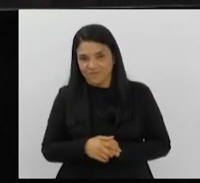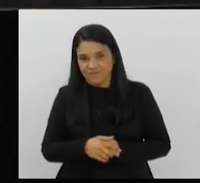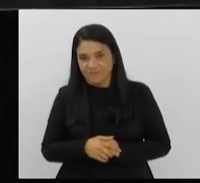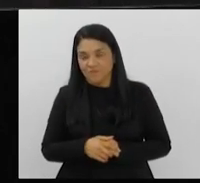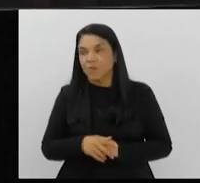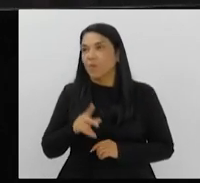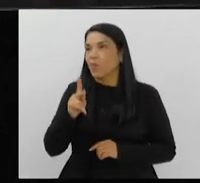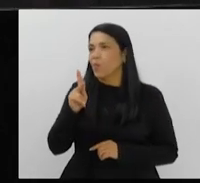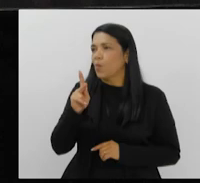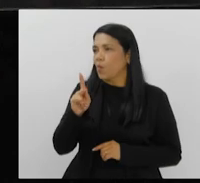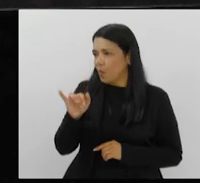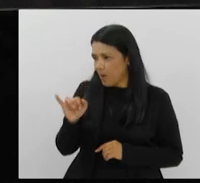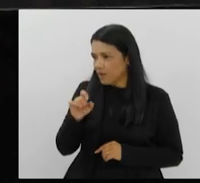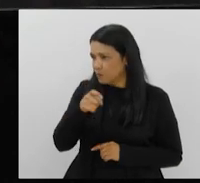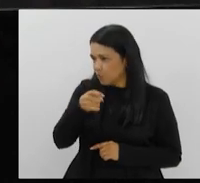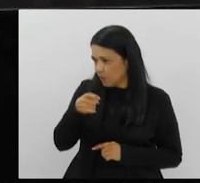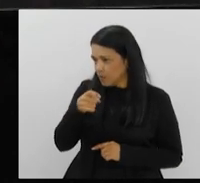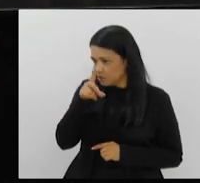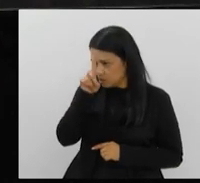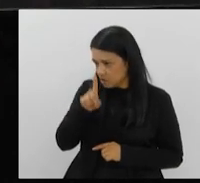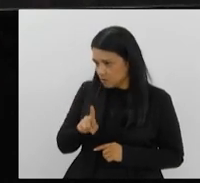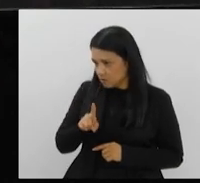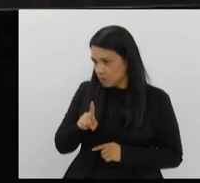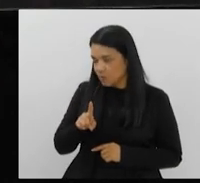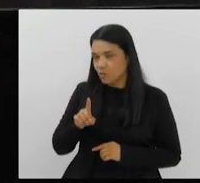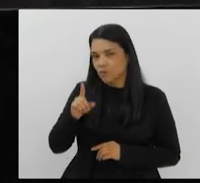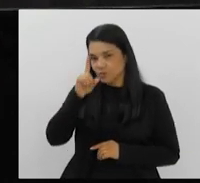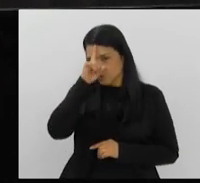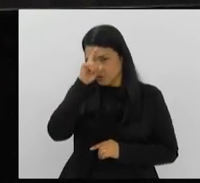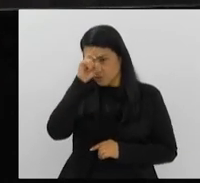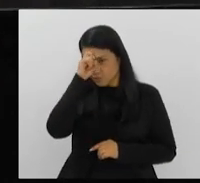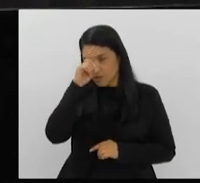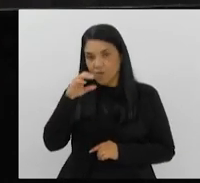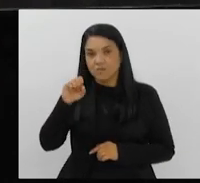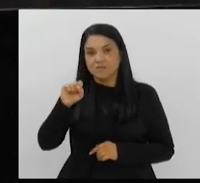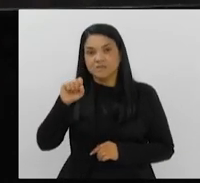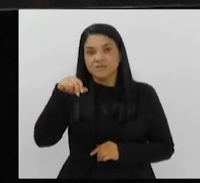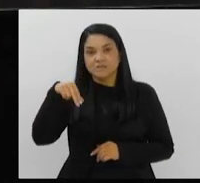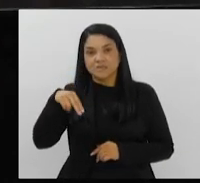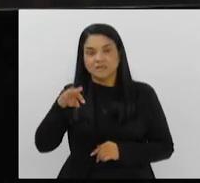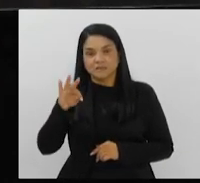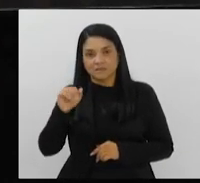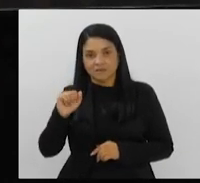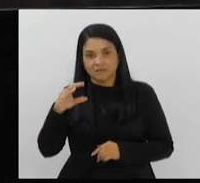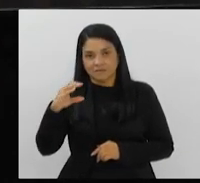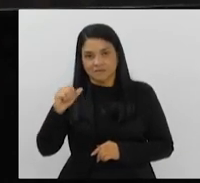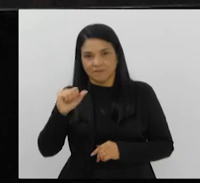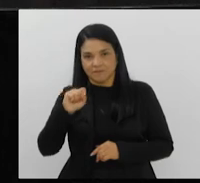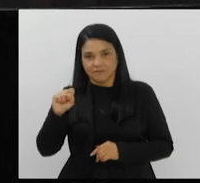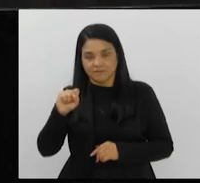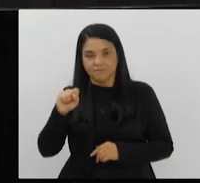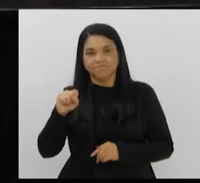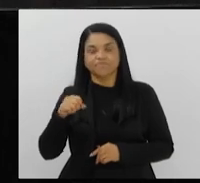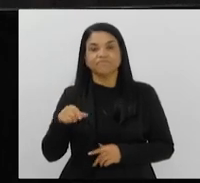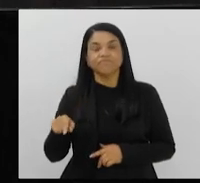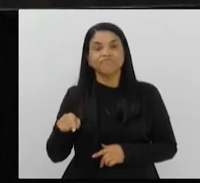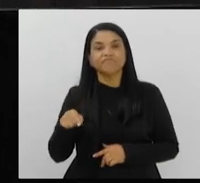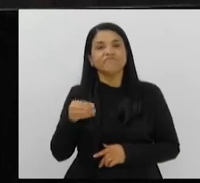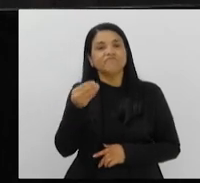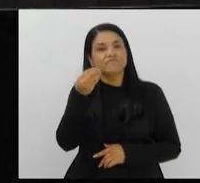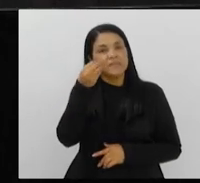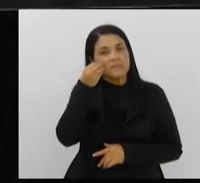pai do ex-diretor da Santa Casa. Do pai do ex-diretor da Santa Casa, numa tentativa